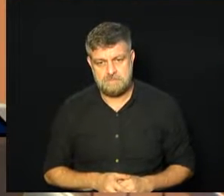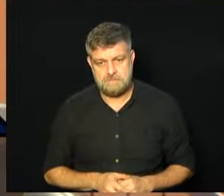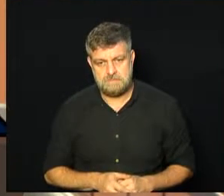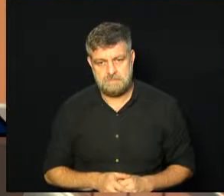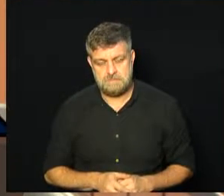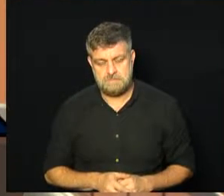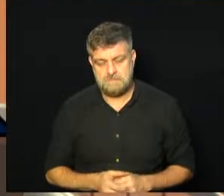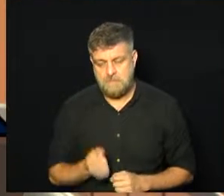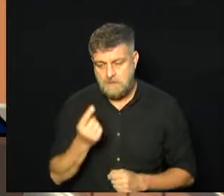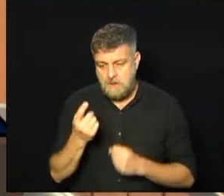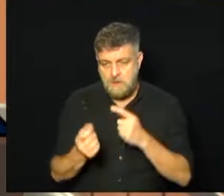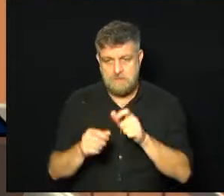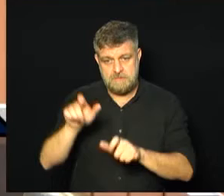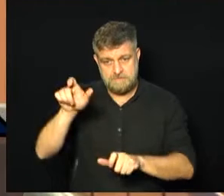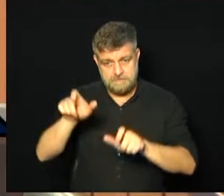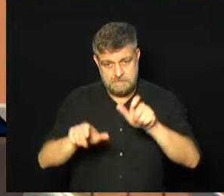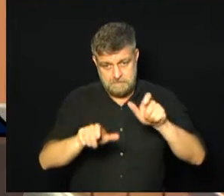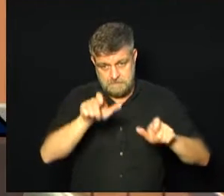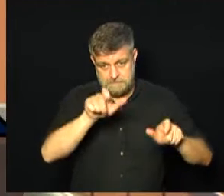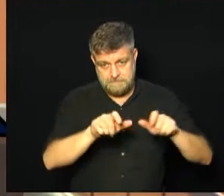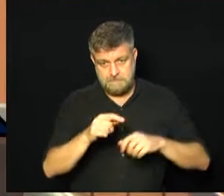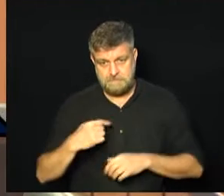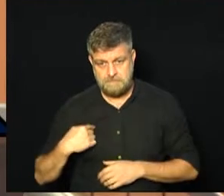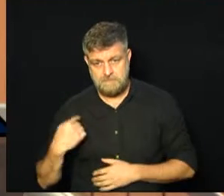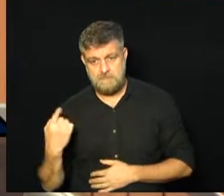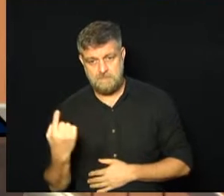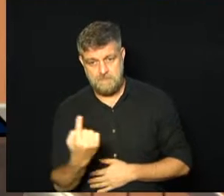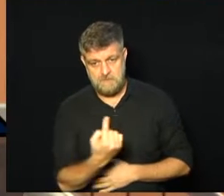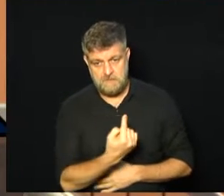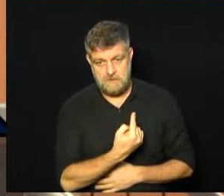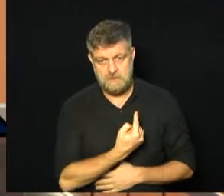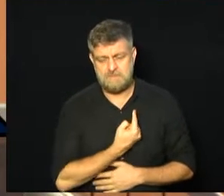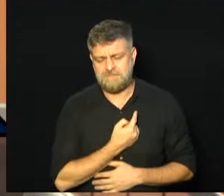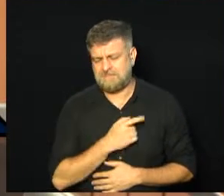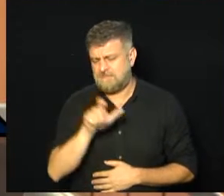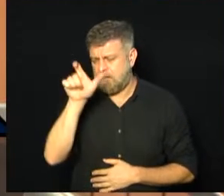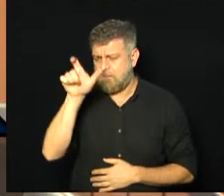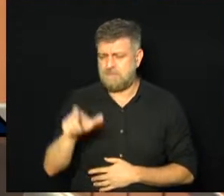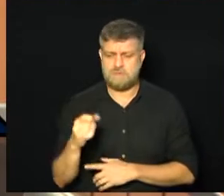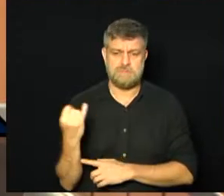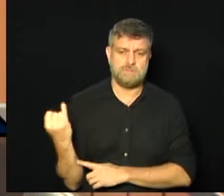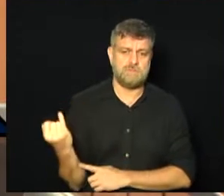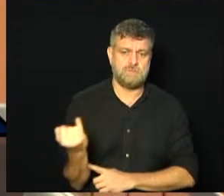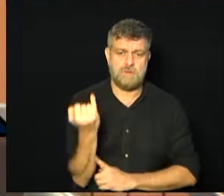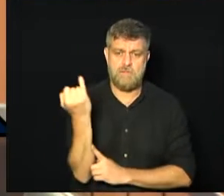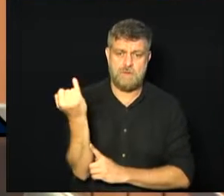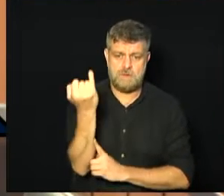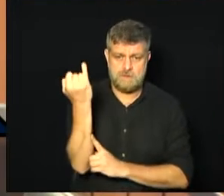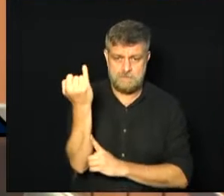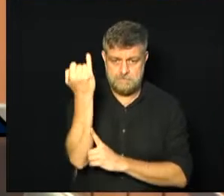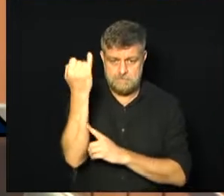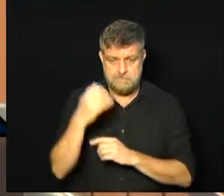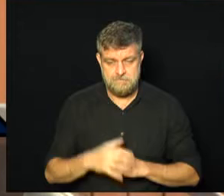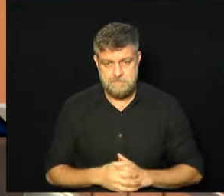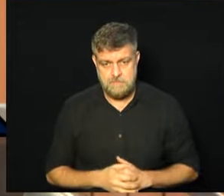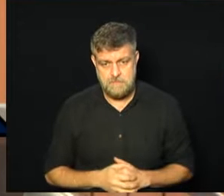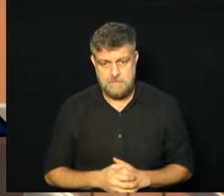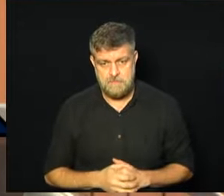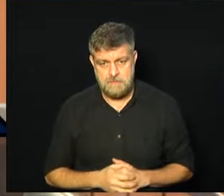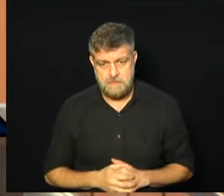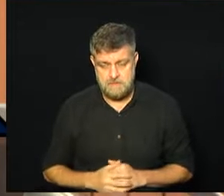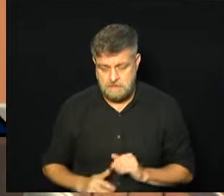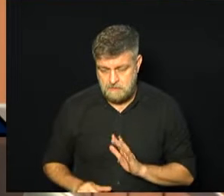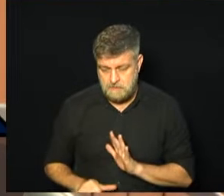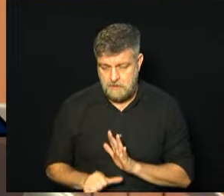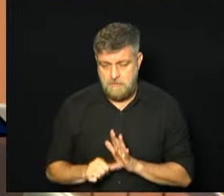algumas pessoas que, para nós, é muito importante. dizer que,